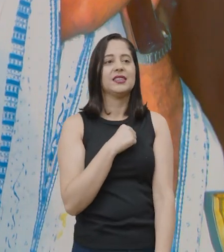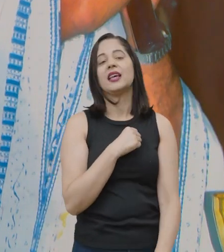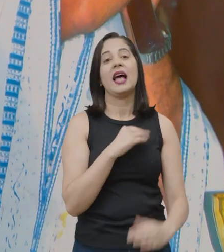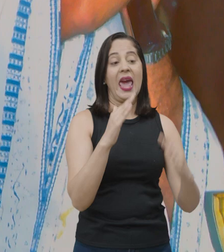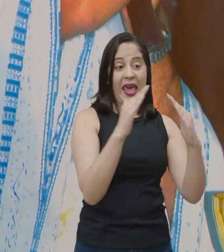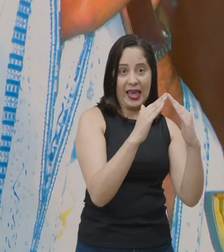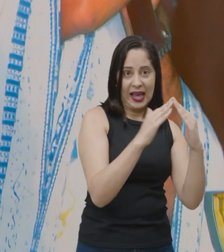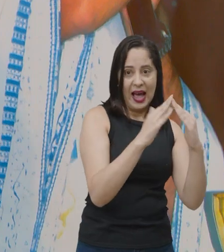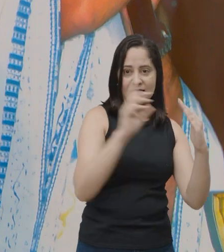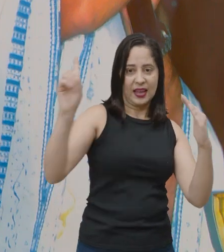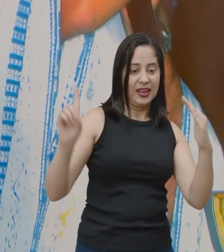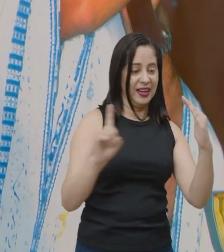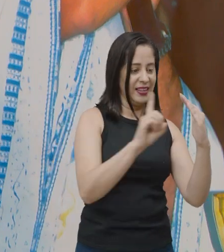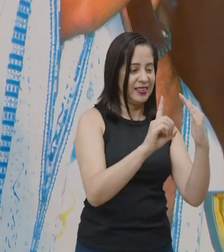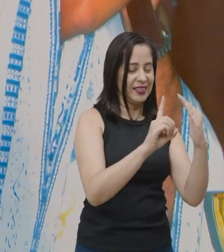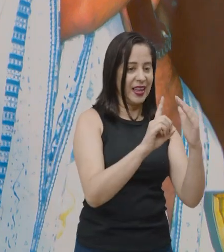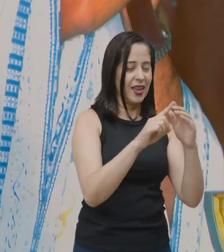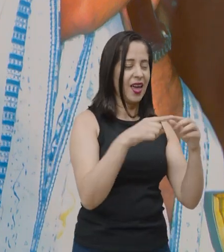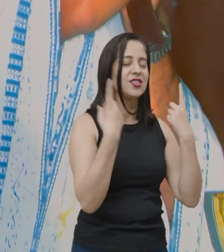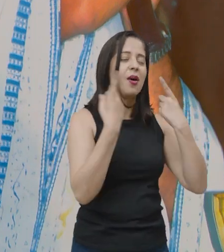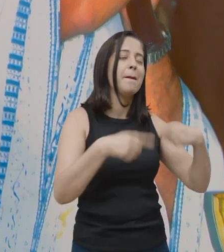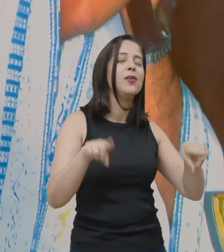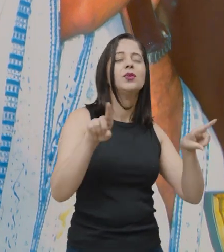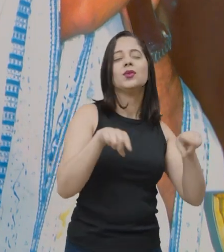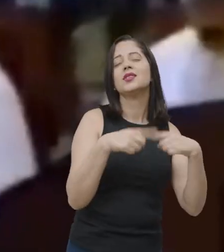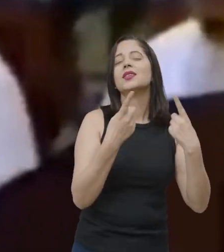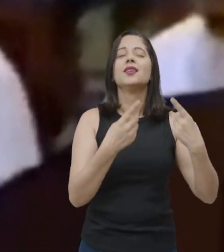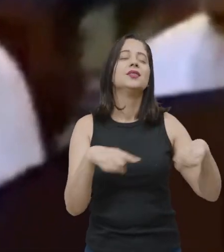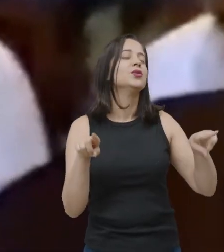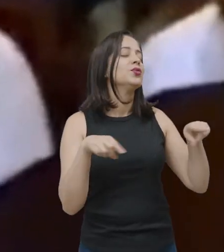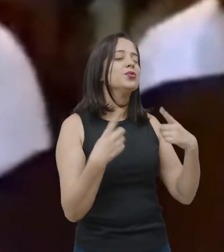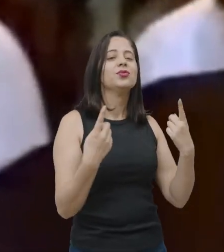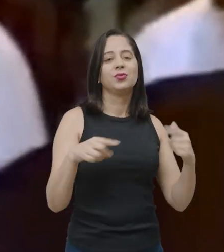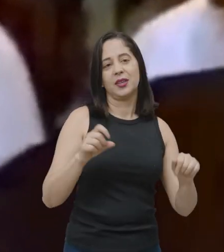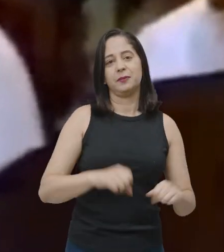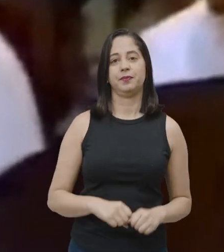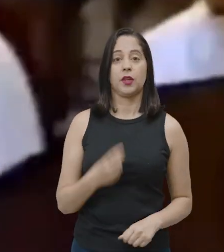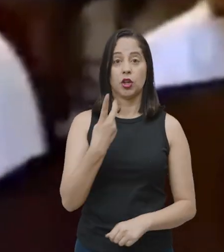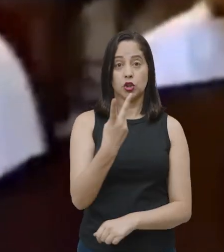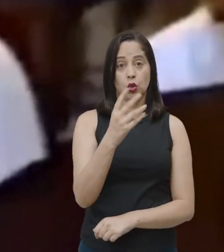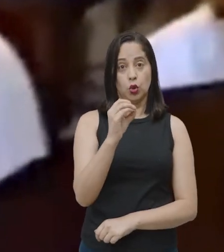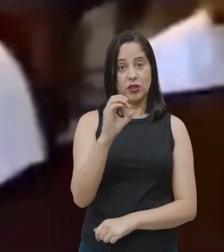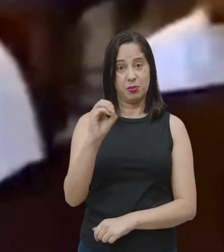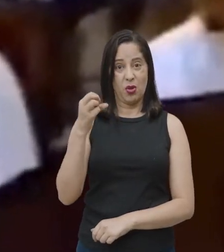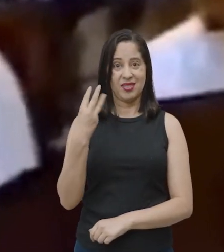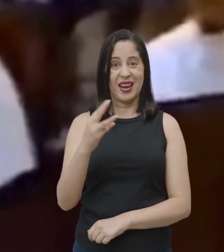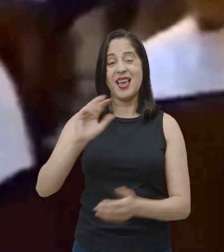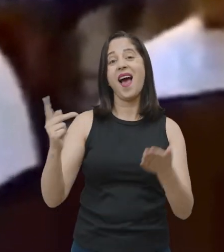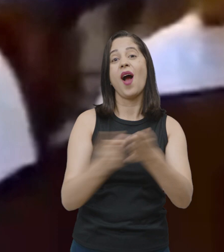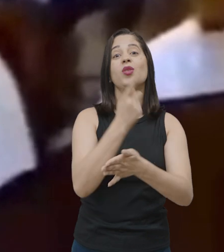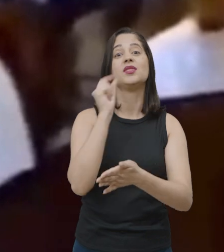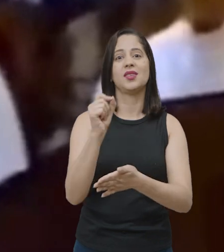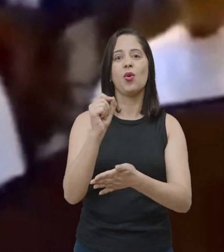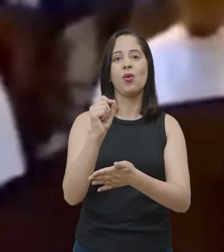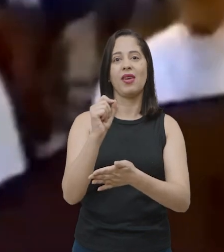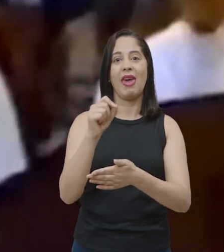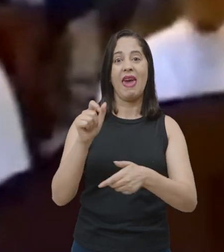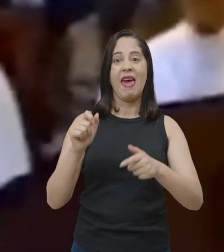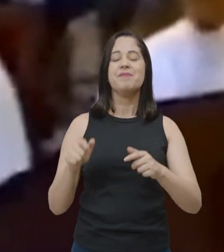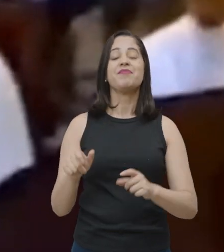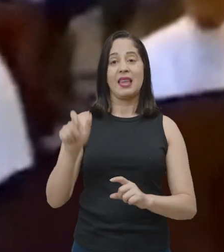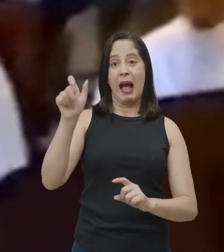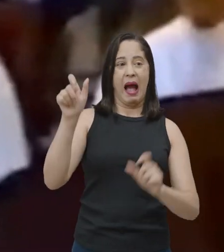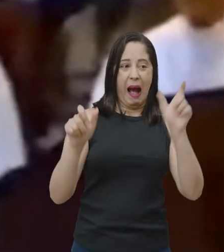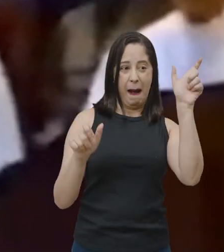casa nas folgas, ele entrava no quarto, era só ouvir música. Em 2003, Padre Wagner foi vítima de um latrocínio